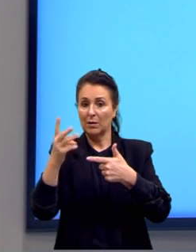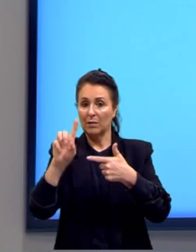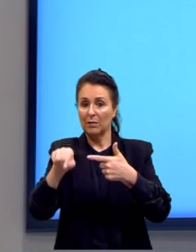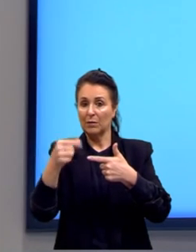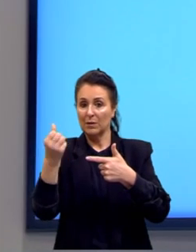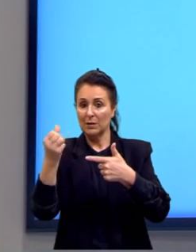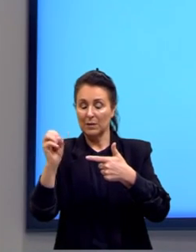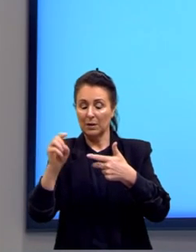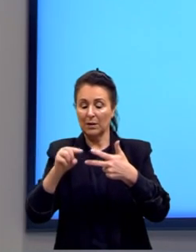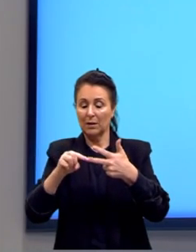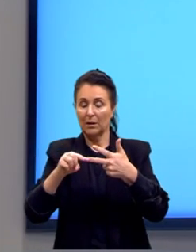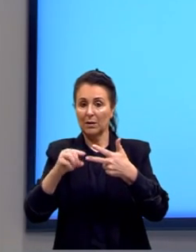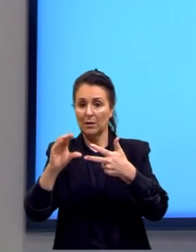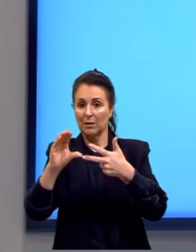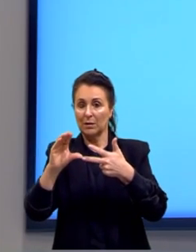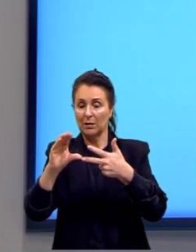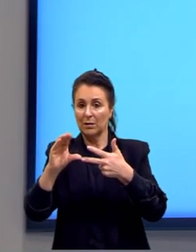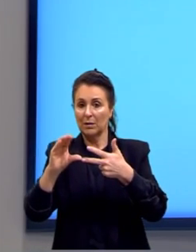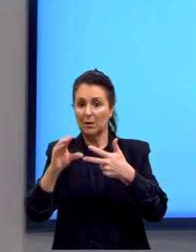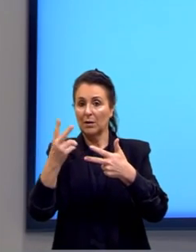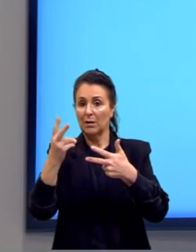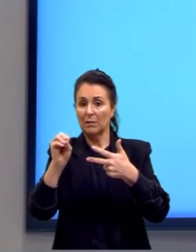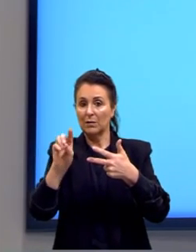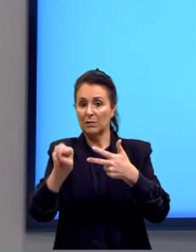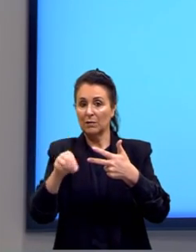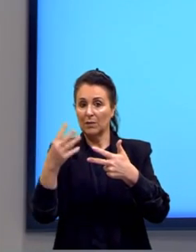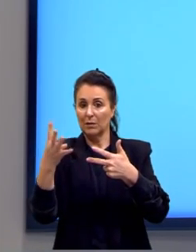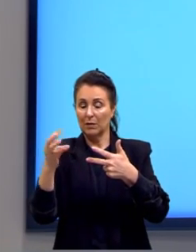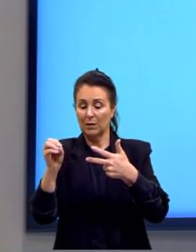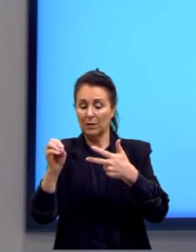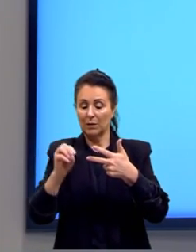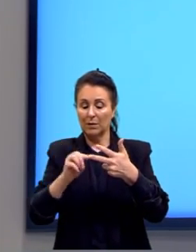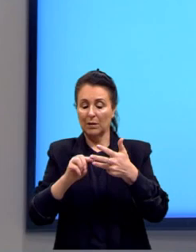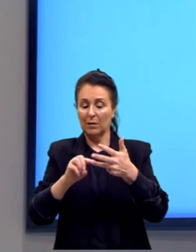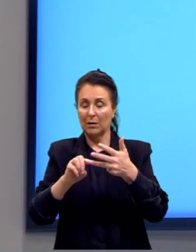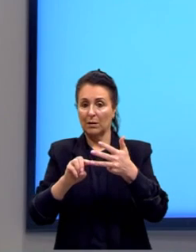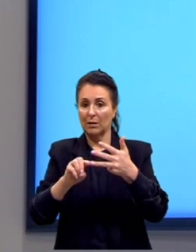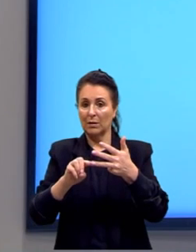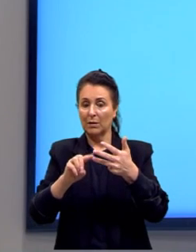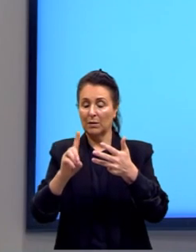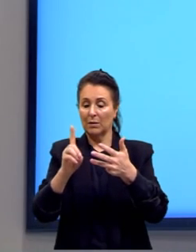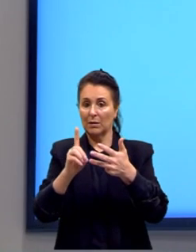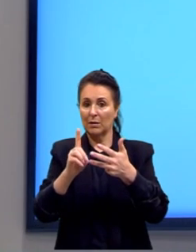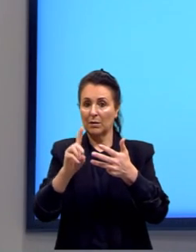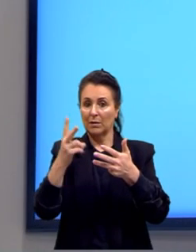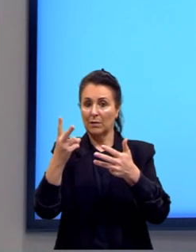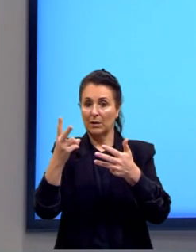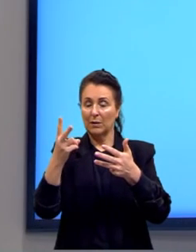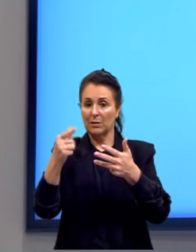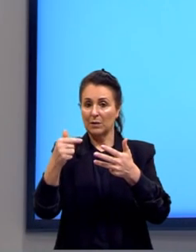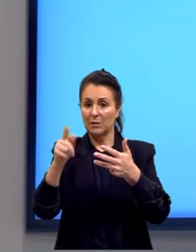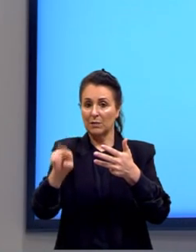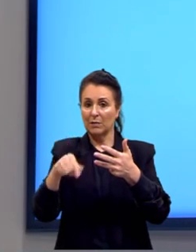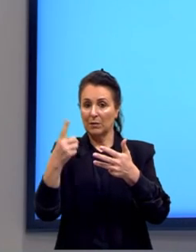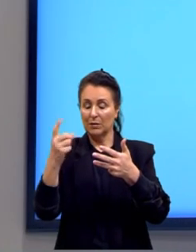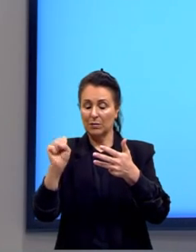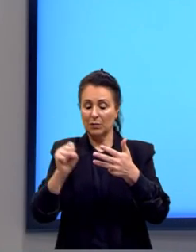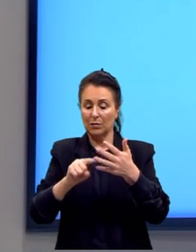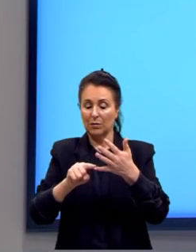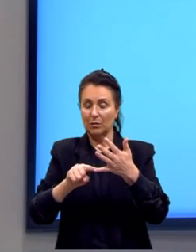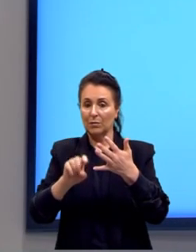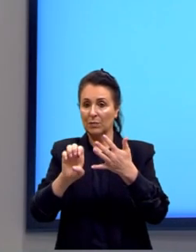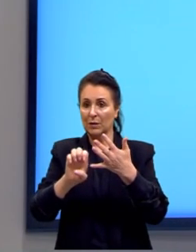a alternativa c 20,40 Alternativa de 27,18